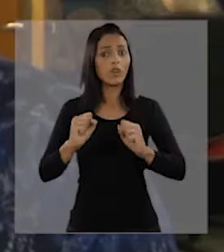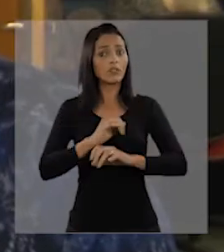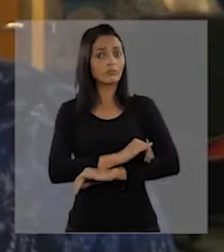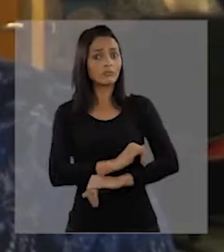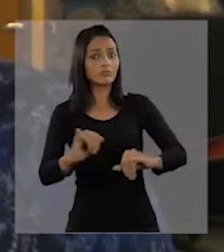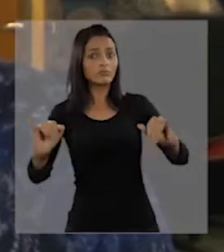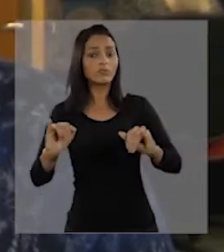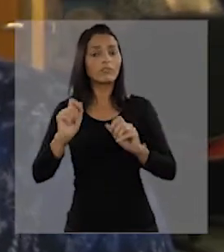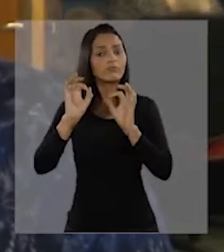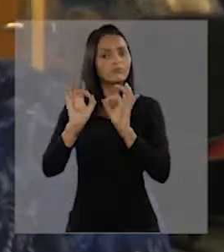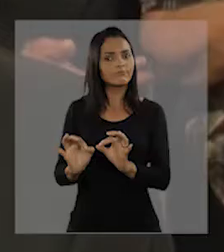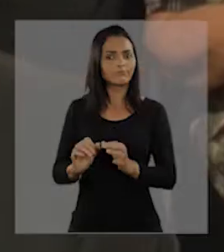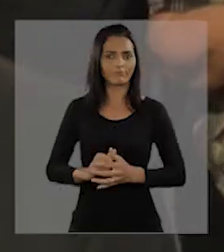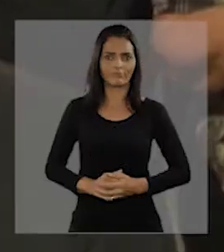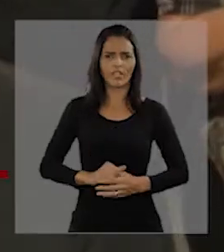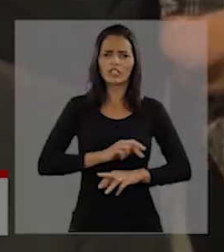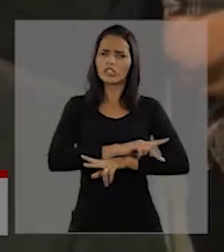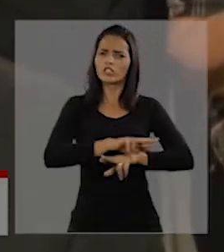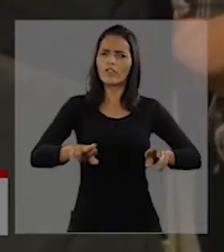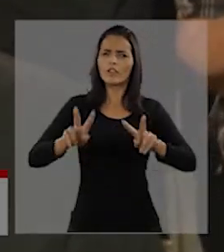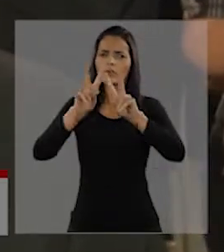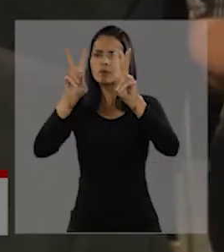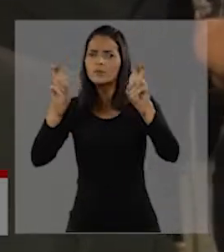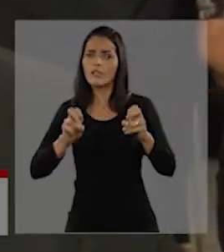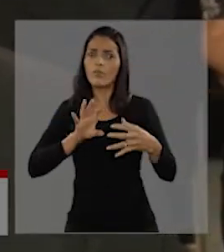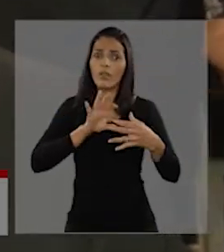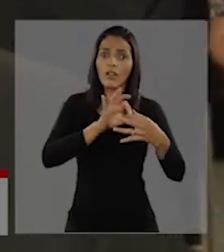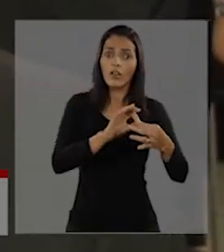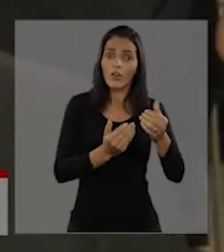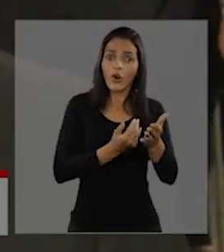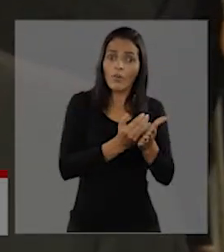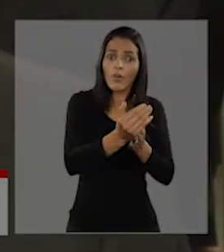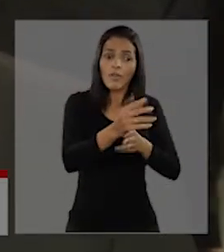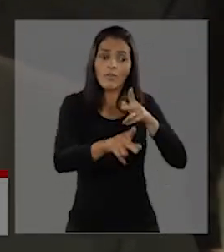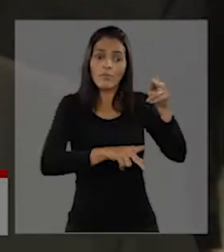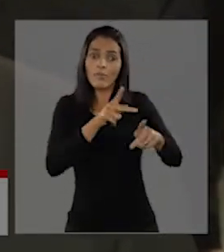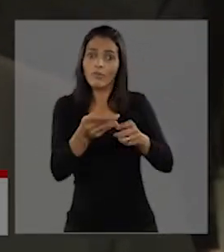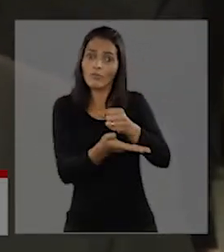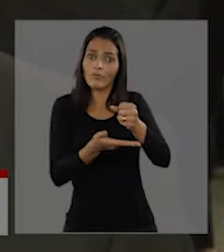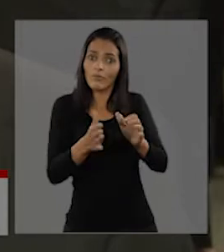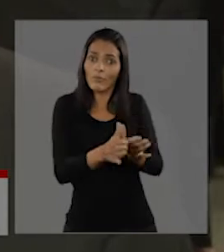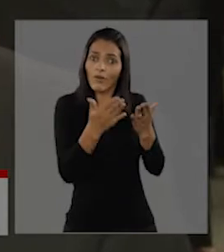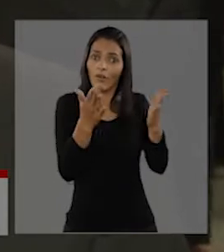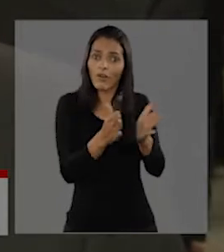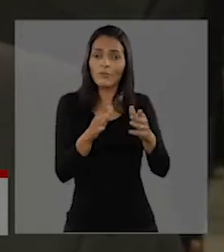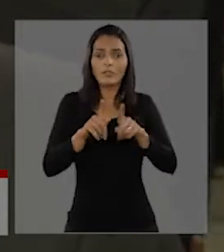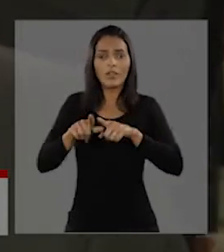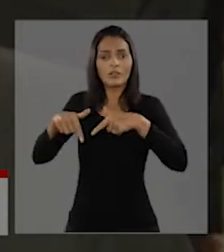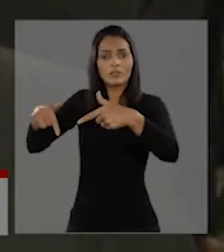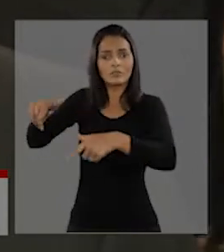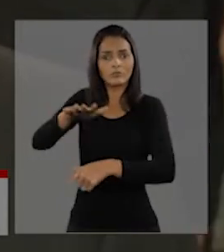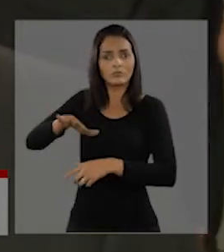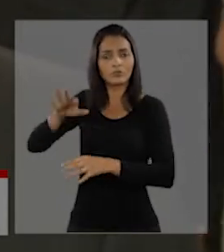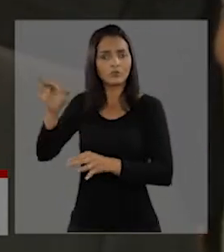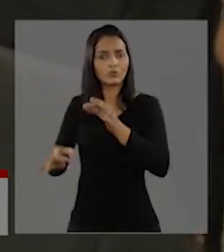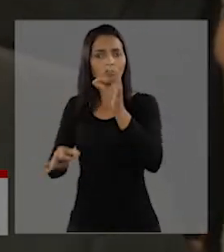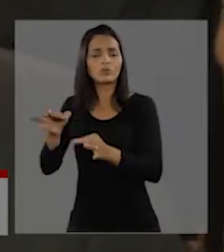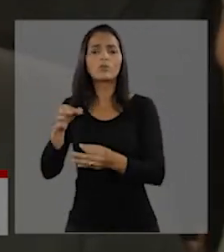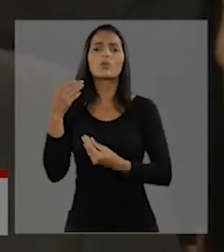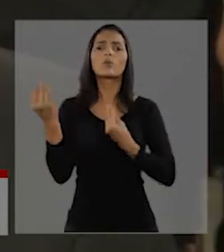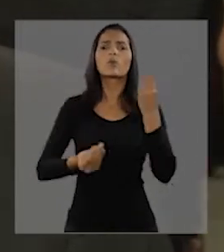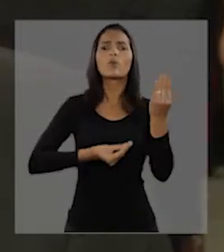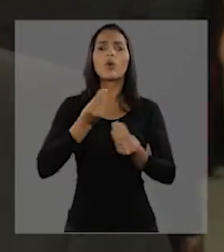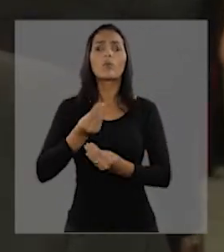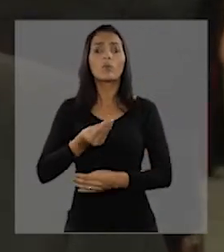ser desenvolvidos e a ser firmados. Os diversos temas repercutem desde a população de baixa renda até em ações do próprio judiciário